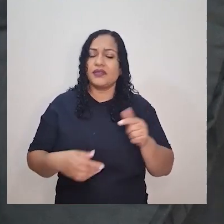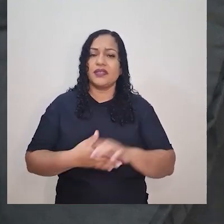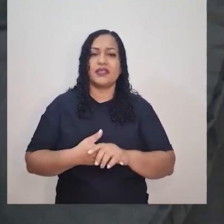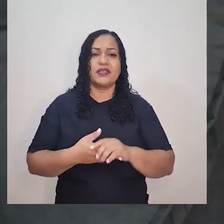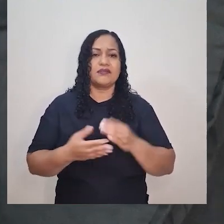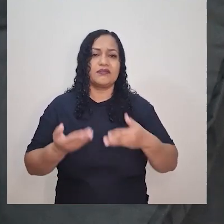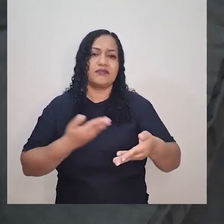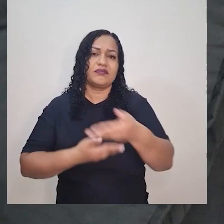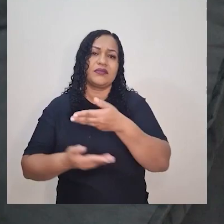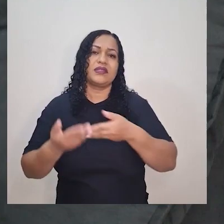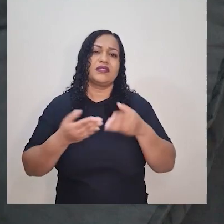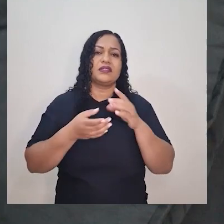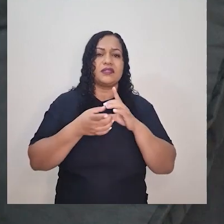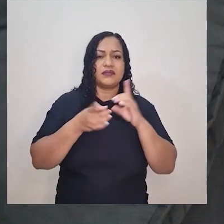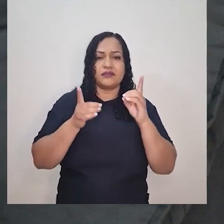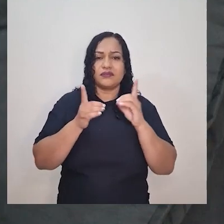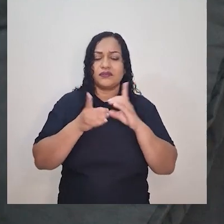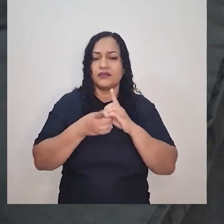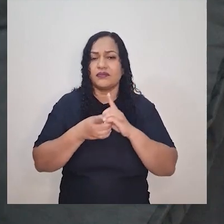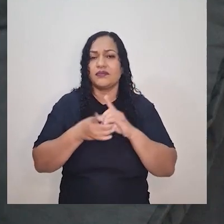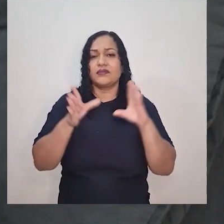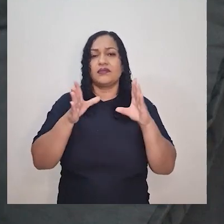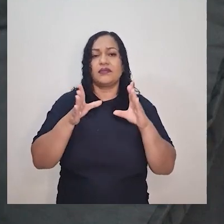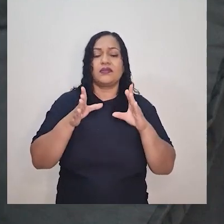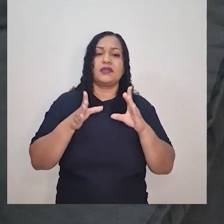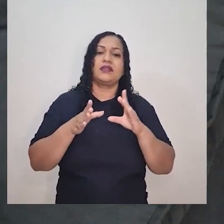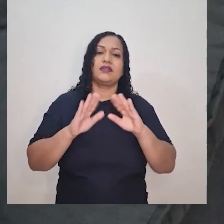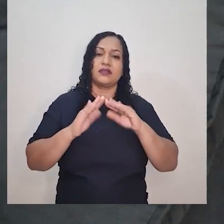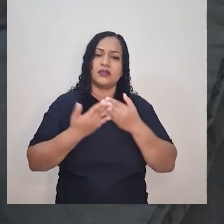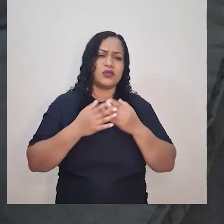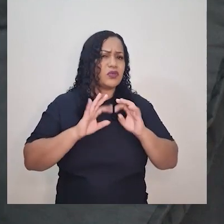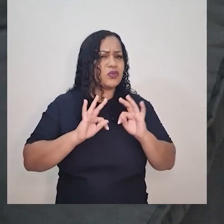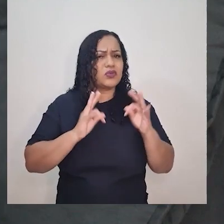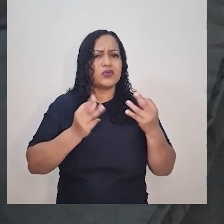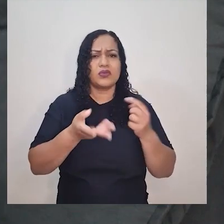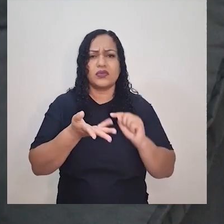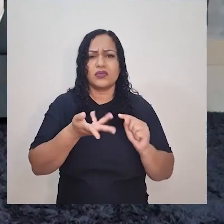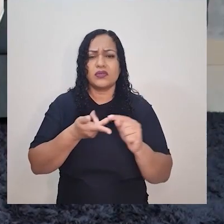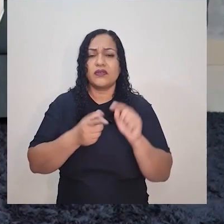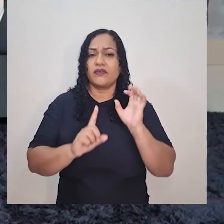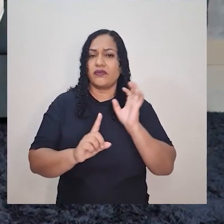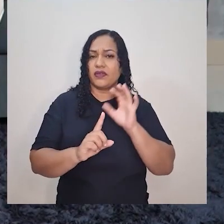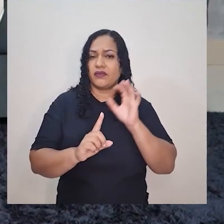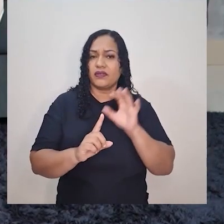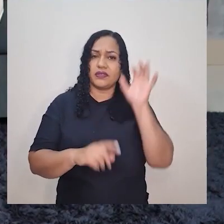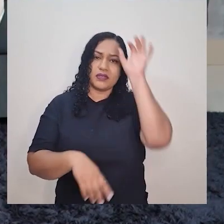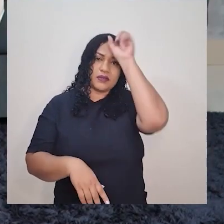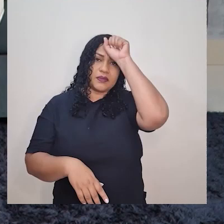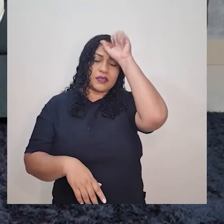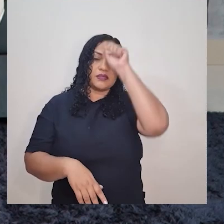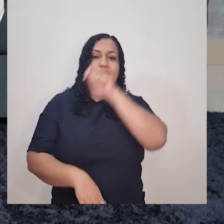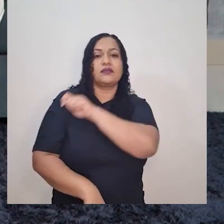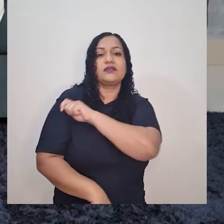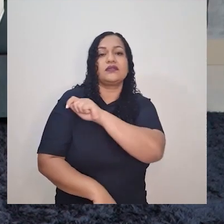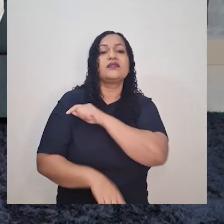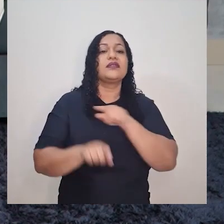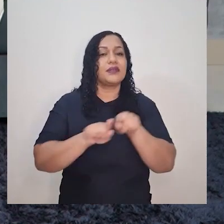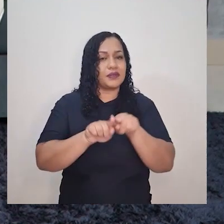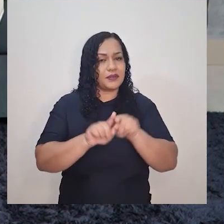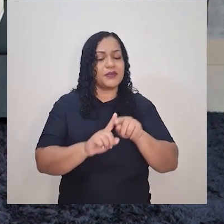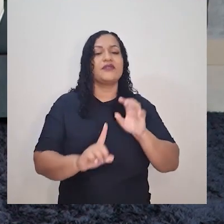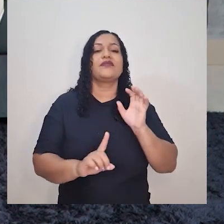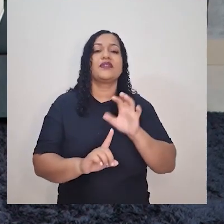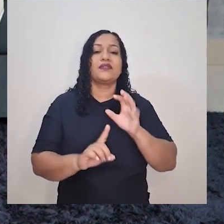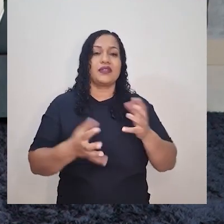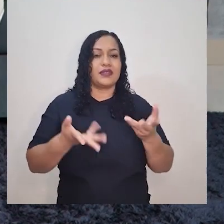escola, tudo isso influencia diretamente no processo de aprendizagem dos alunos. Que vai influenciar na qualidade. Que